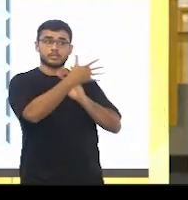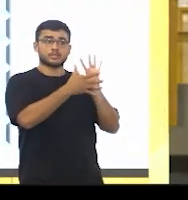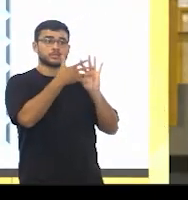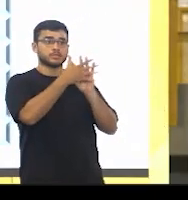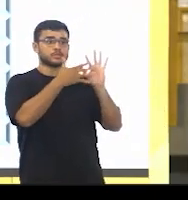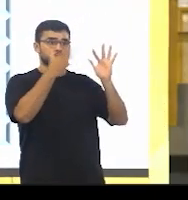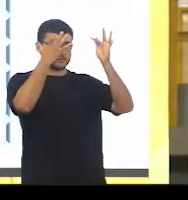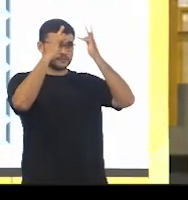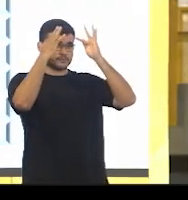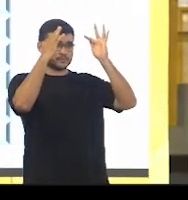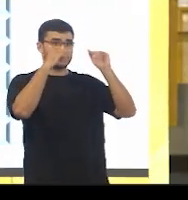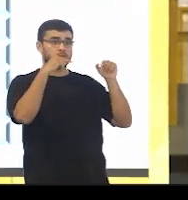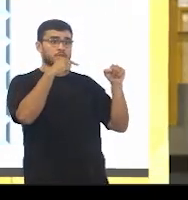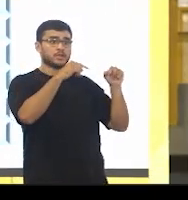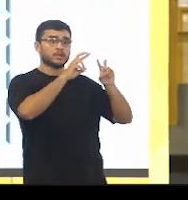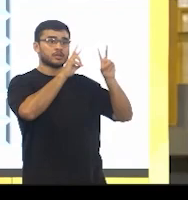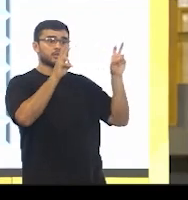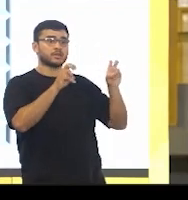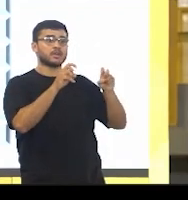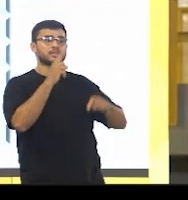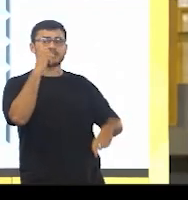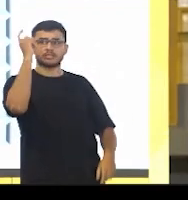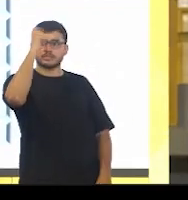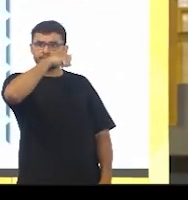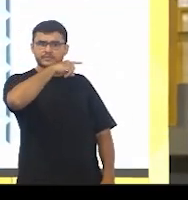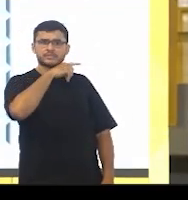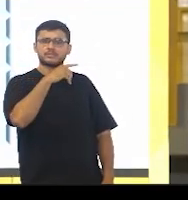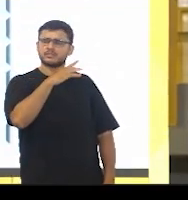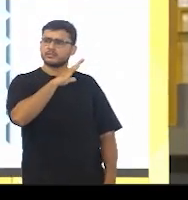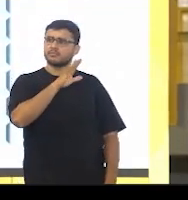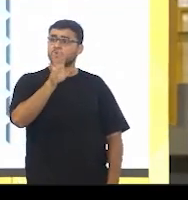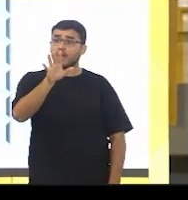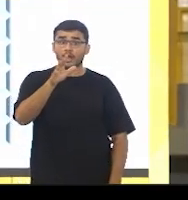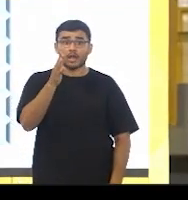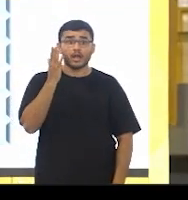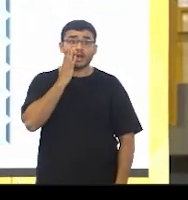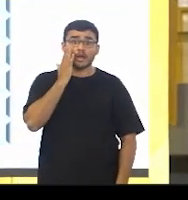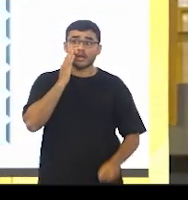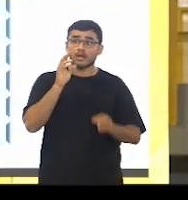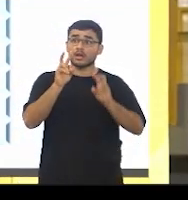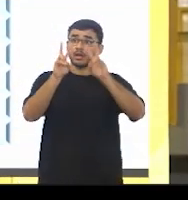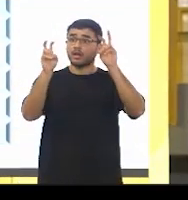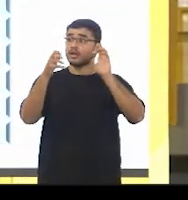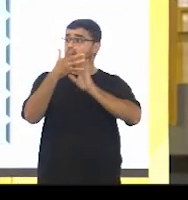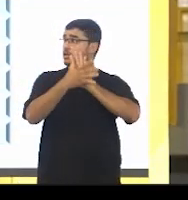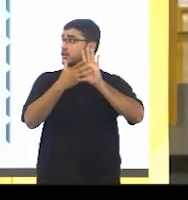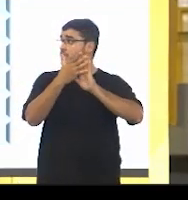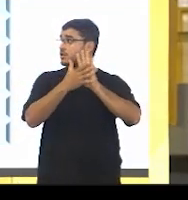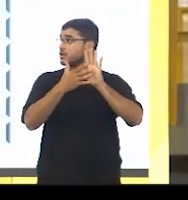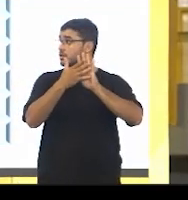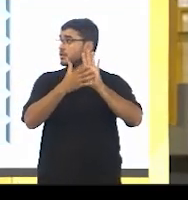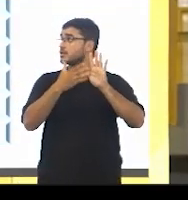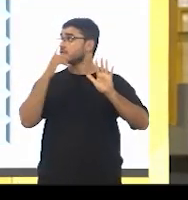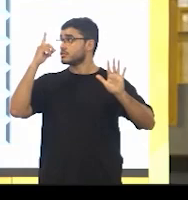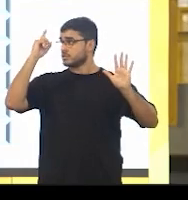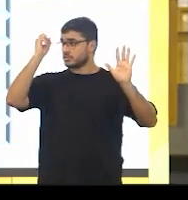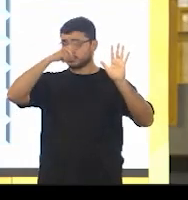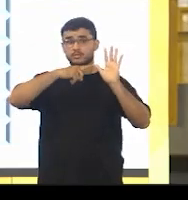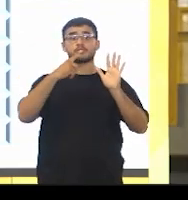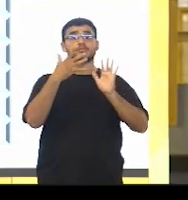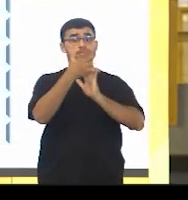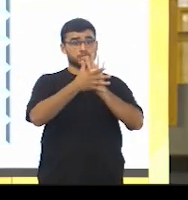vocês resolveram com facilidade, pois aquela primeira questão que nós resolvemos, ela tem um nível